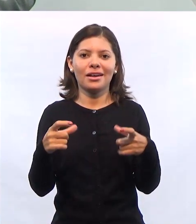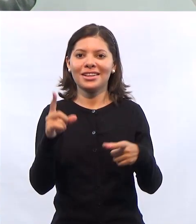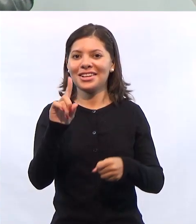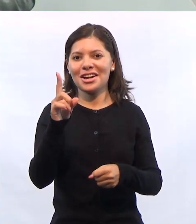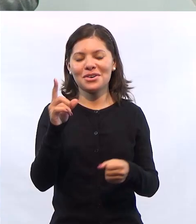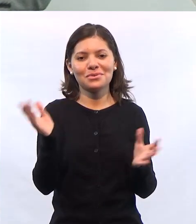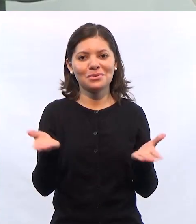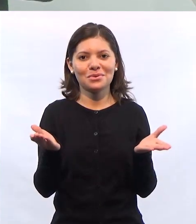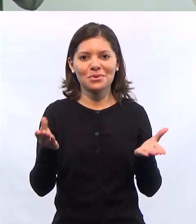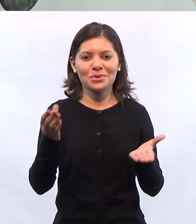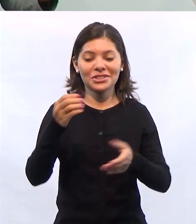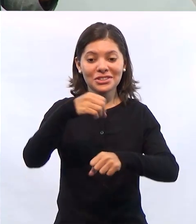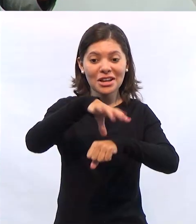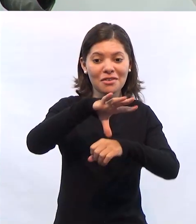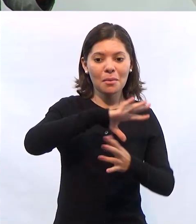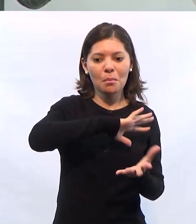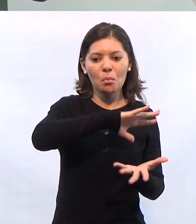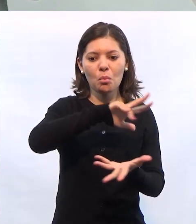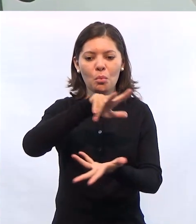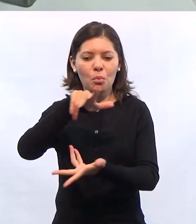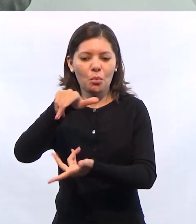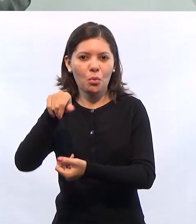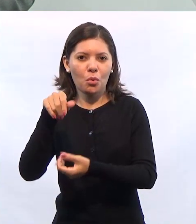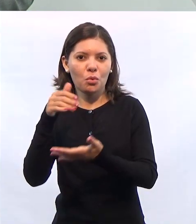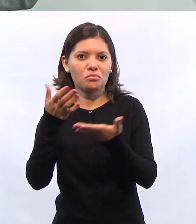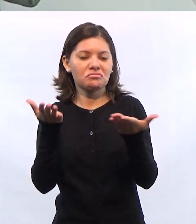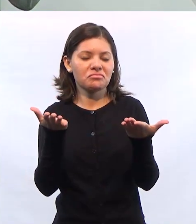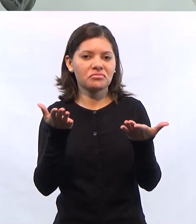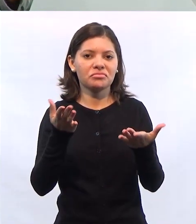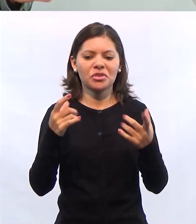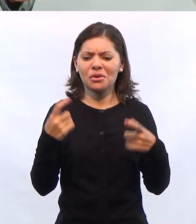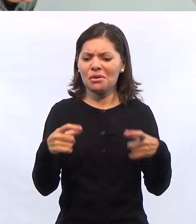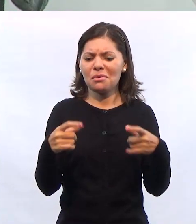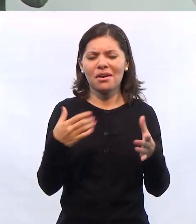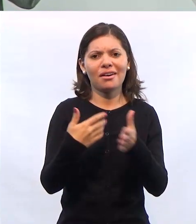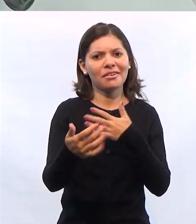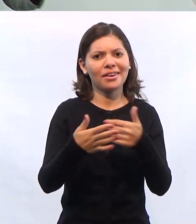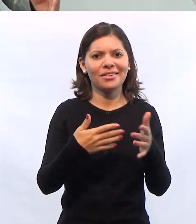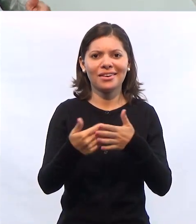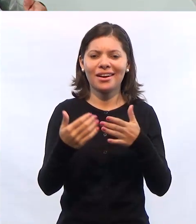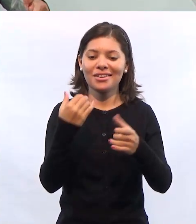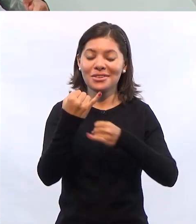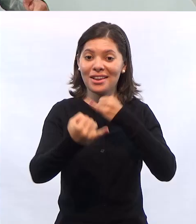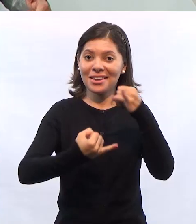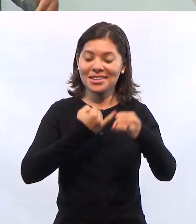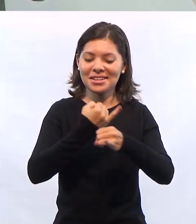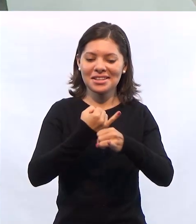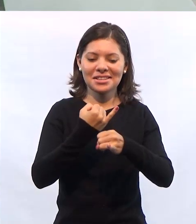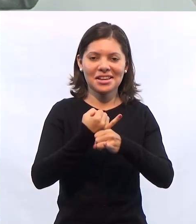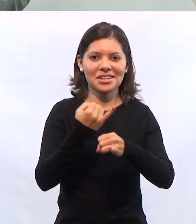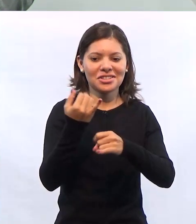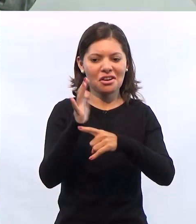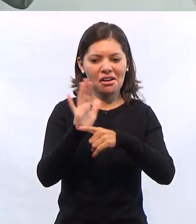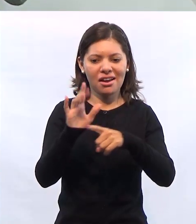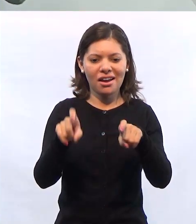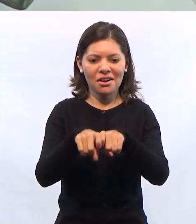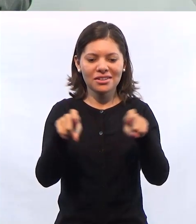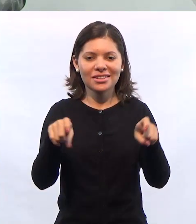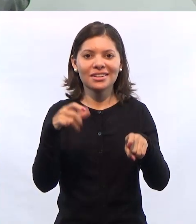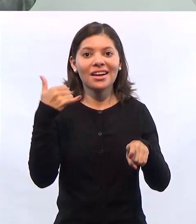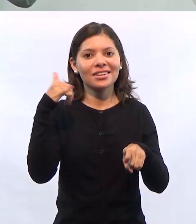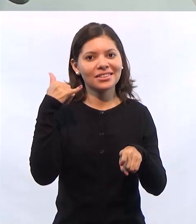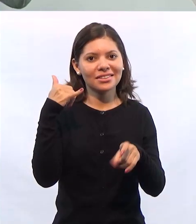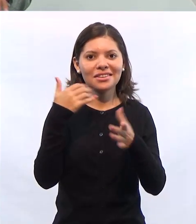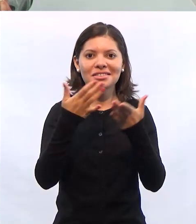levamos esse conhecimento para o mundo inteiro quer você de onde esteja basta estar conectado à Internet basta ter um computador